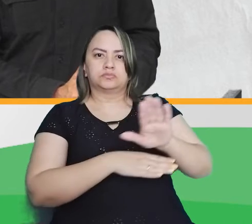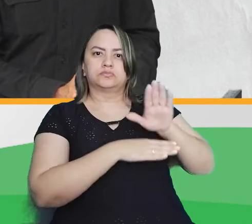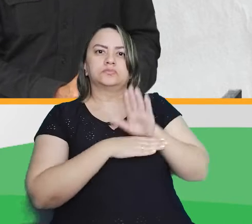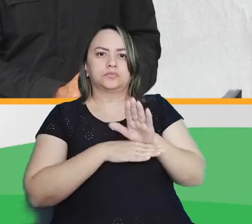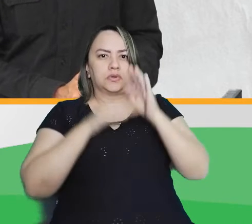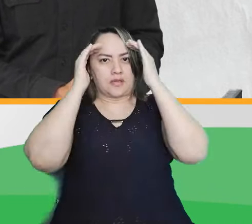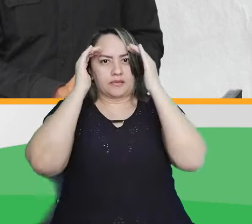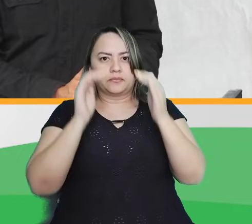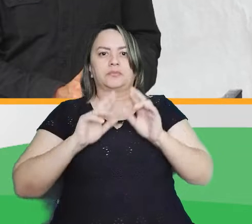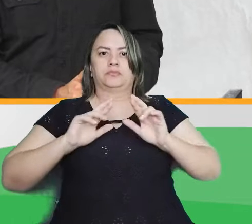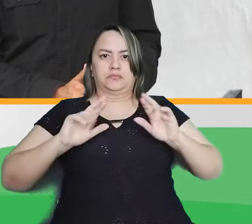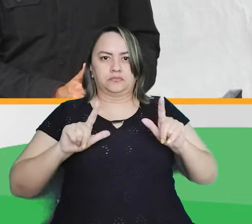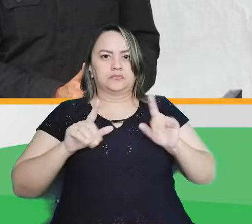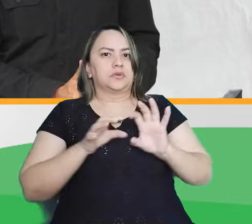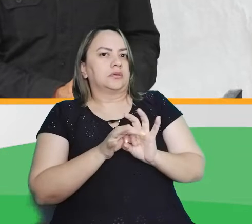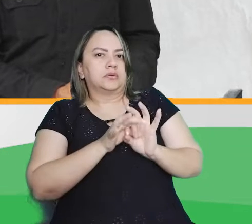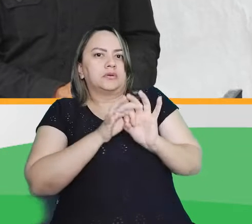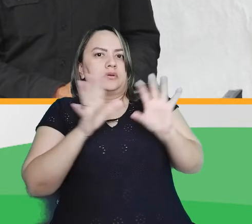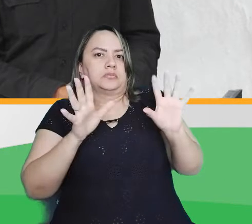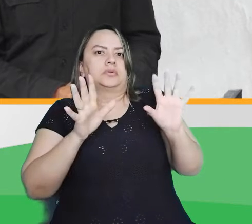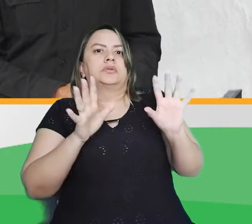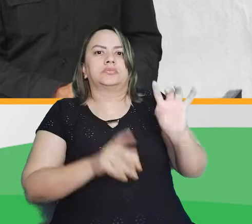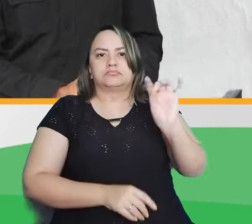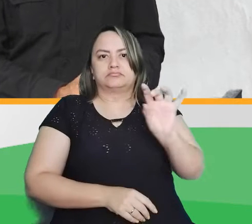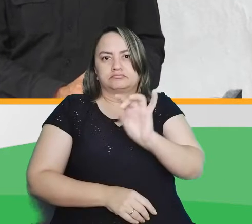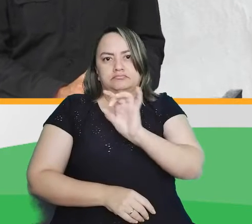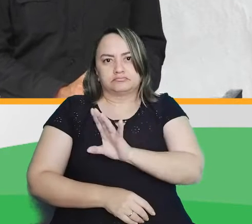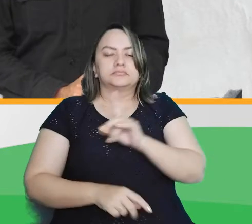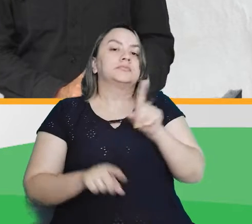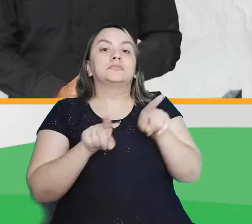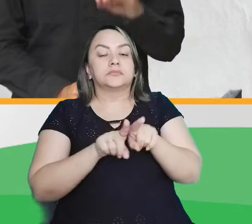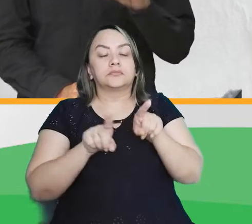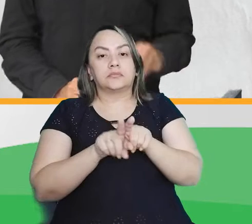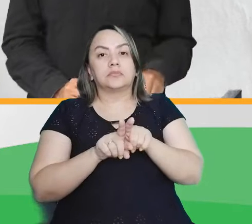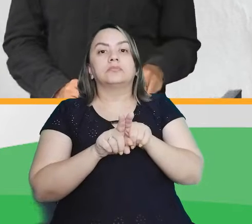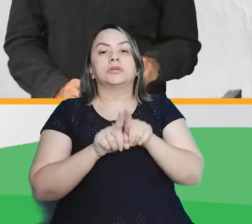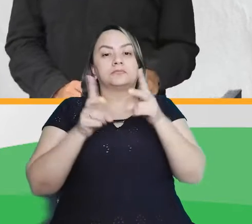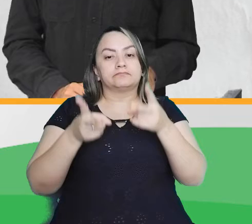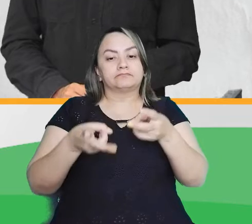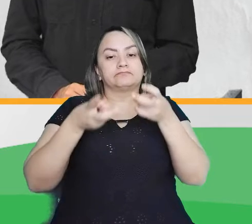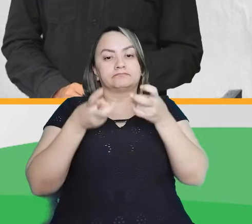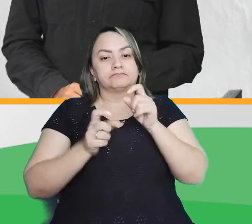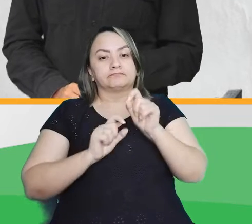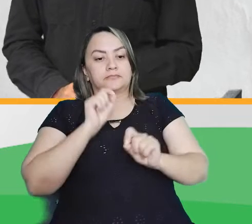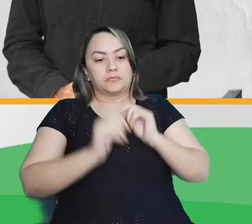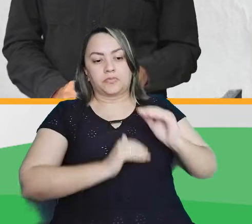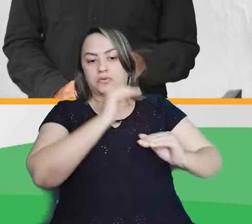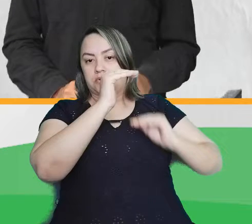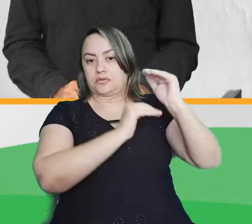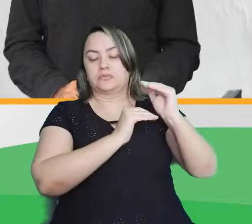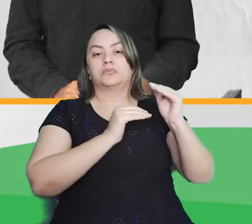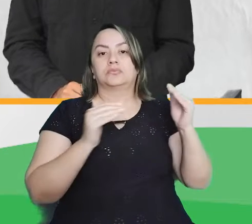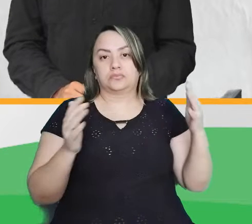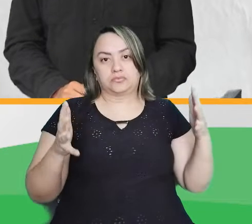liberdades individuais, além de identificar os progressos e entraves à concretização desses direitos